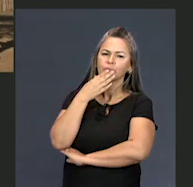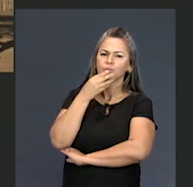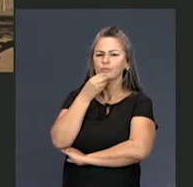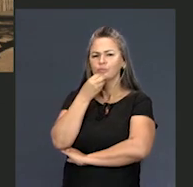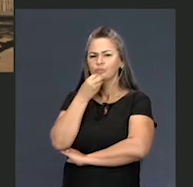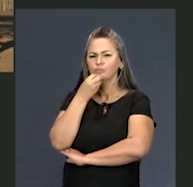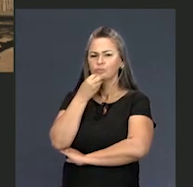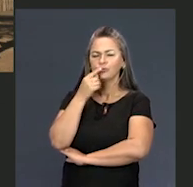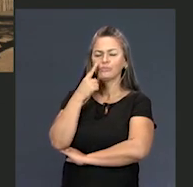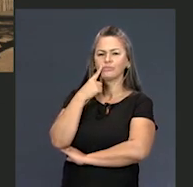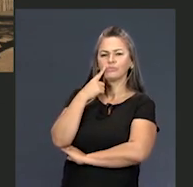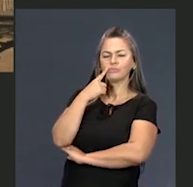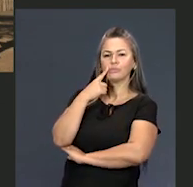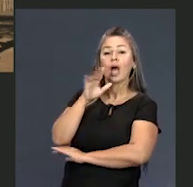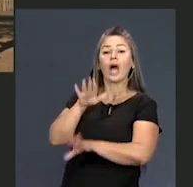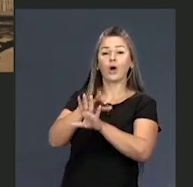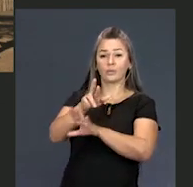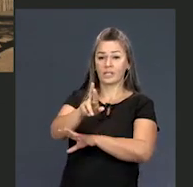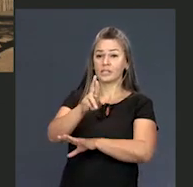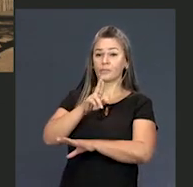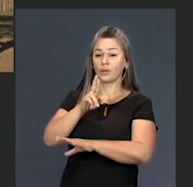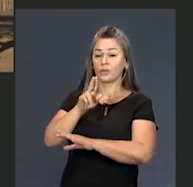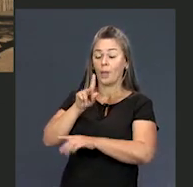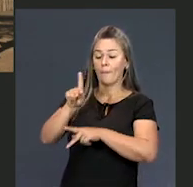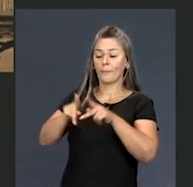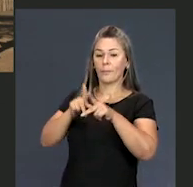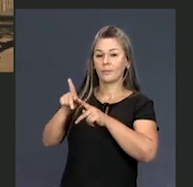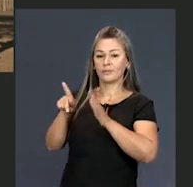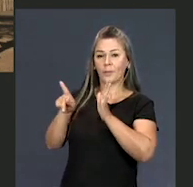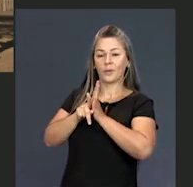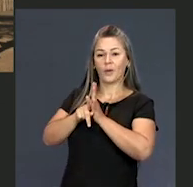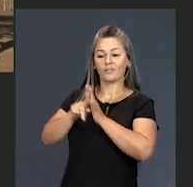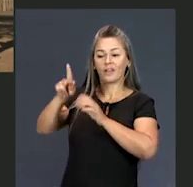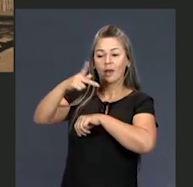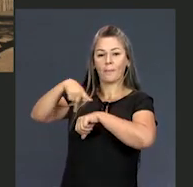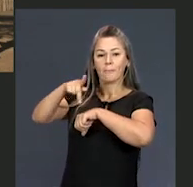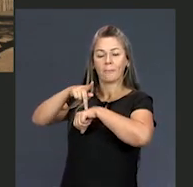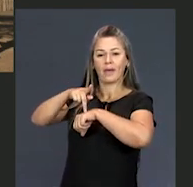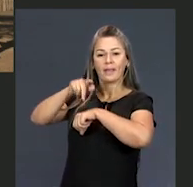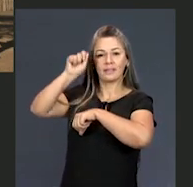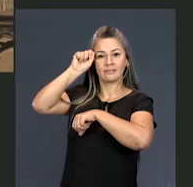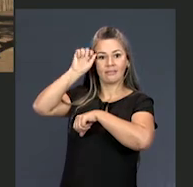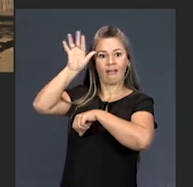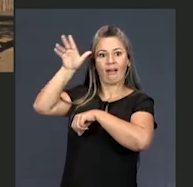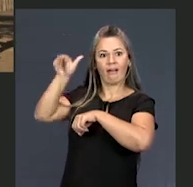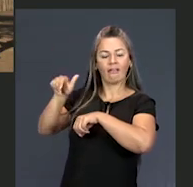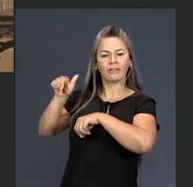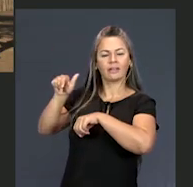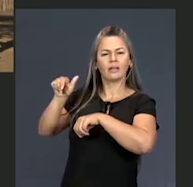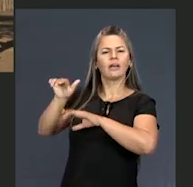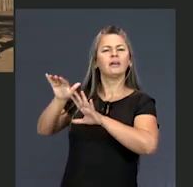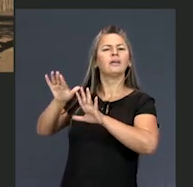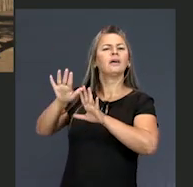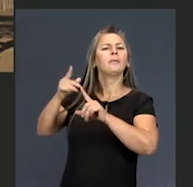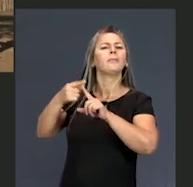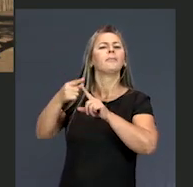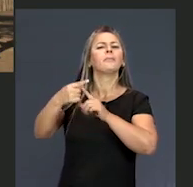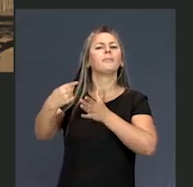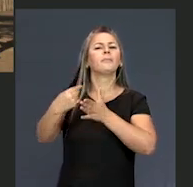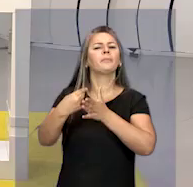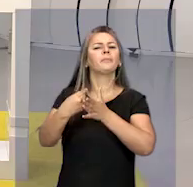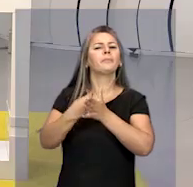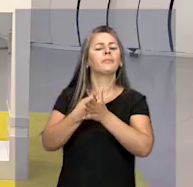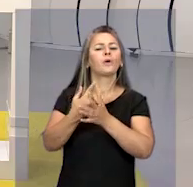que muitos responderam, são povos africanos. São povos africanos. Mas por que eu reconheci como